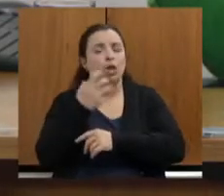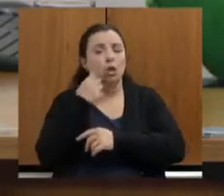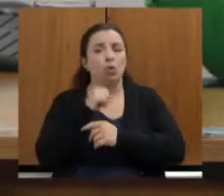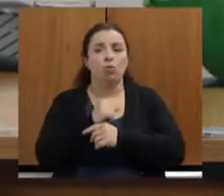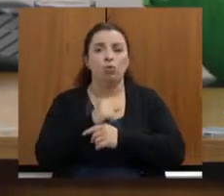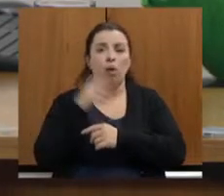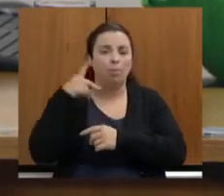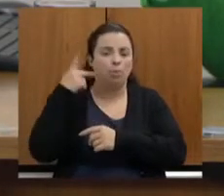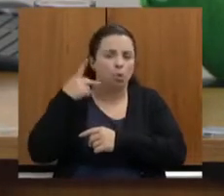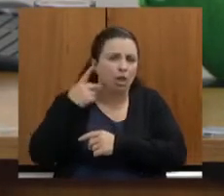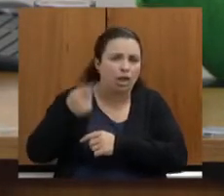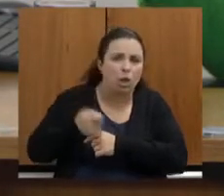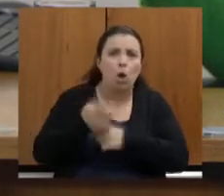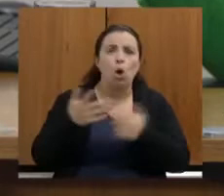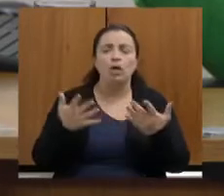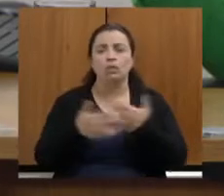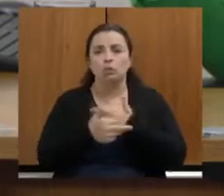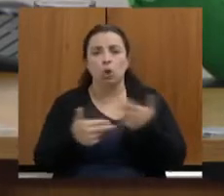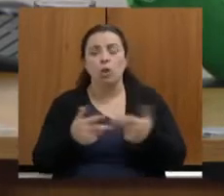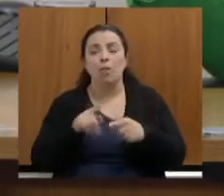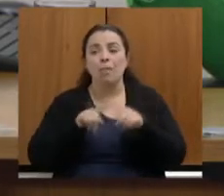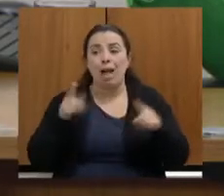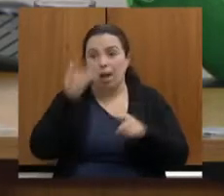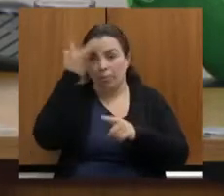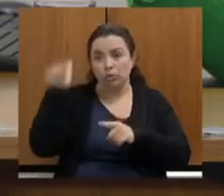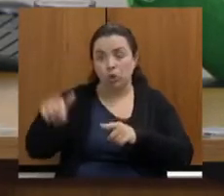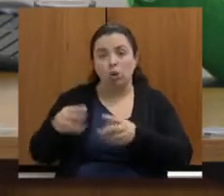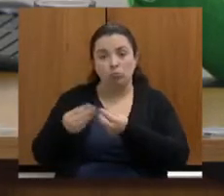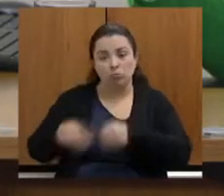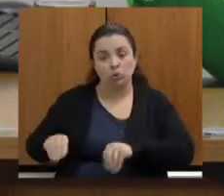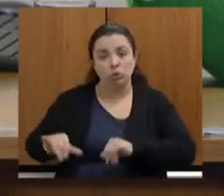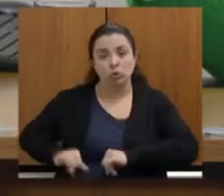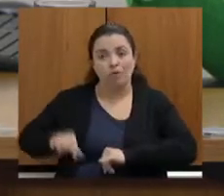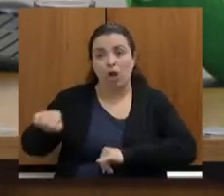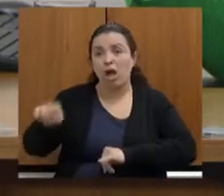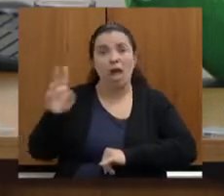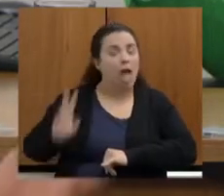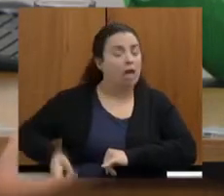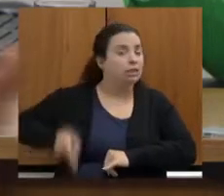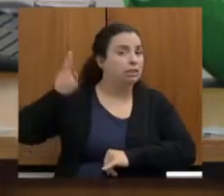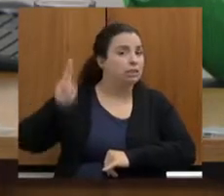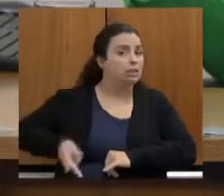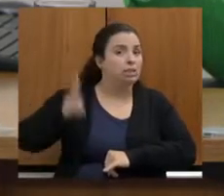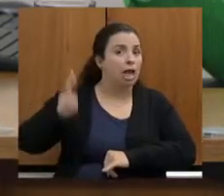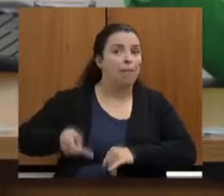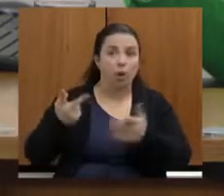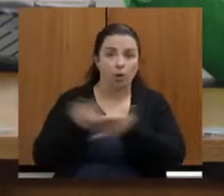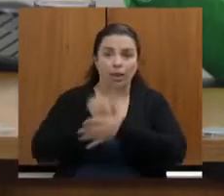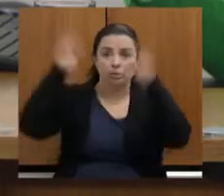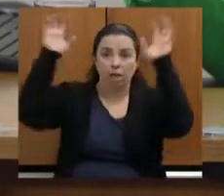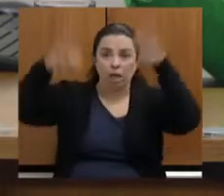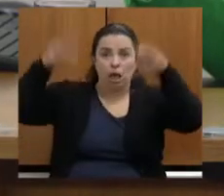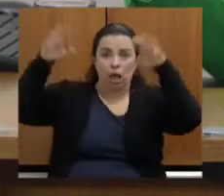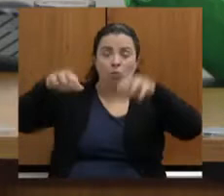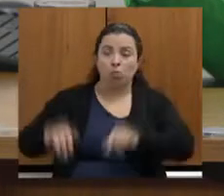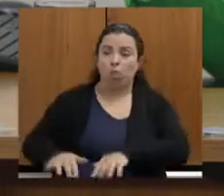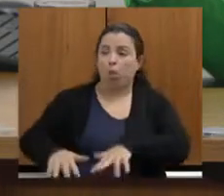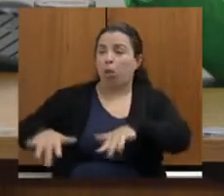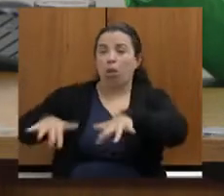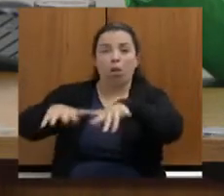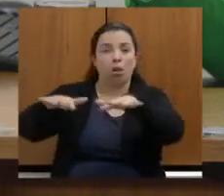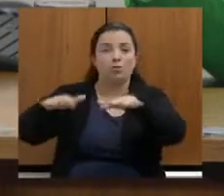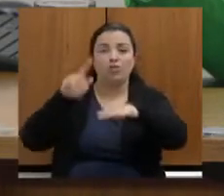mas os atingidos mesmo tão lá vivendo cada enchente é o que você viu lá na minha Ilha lá